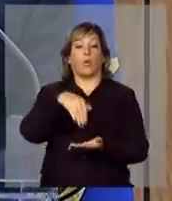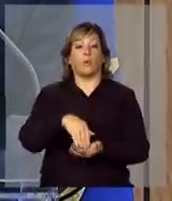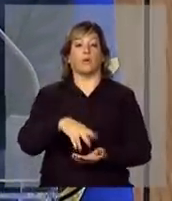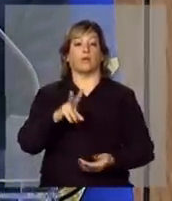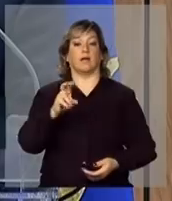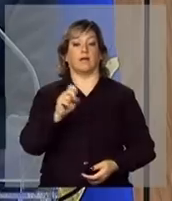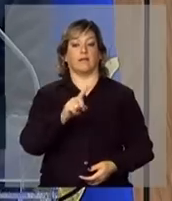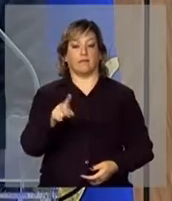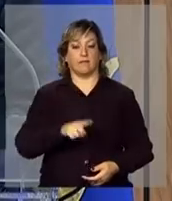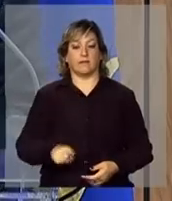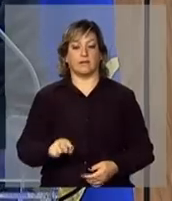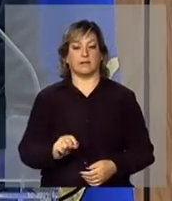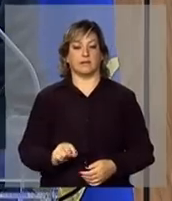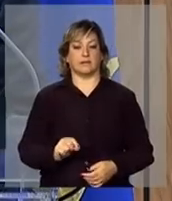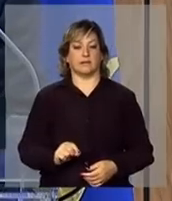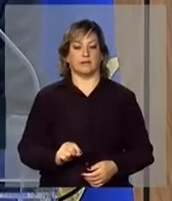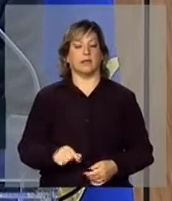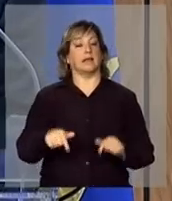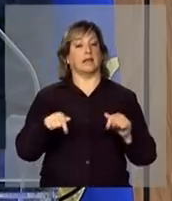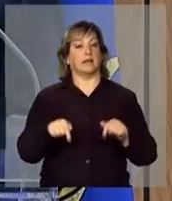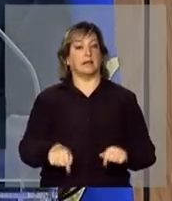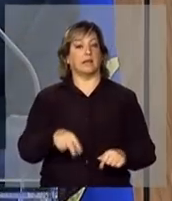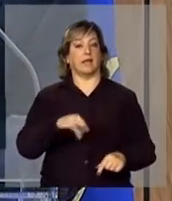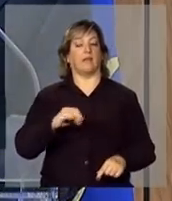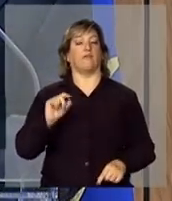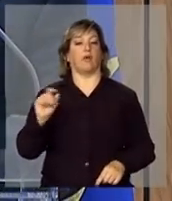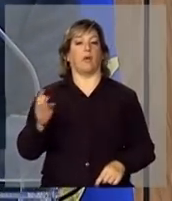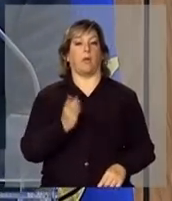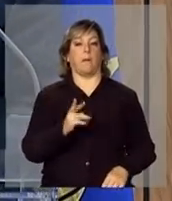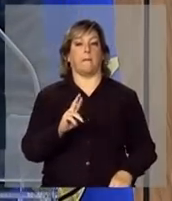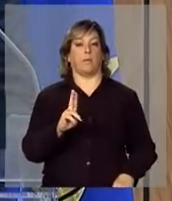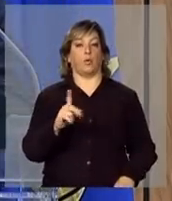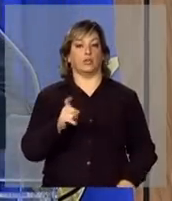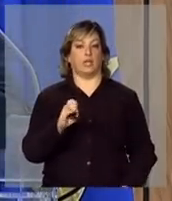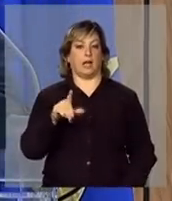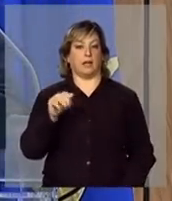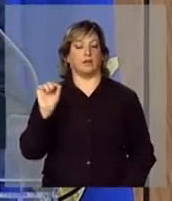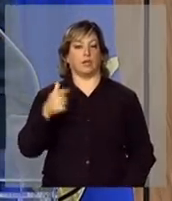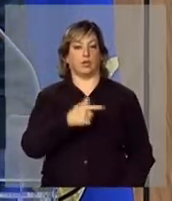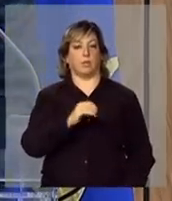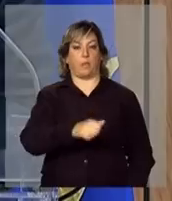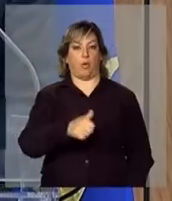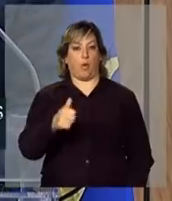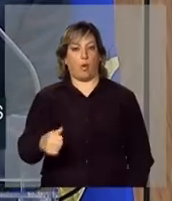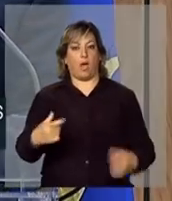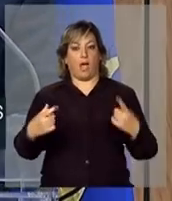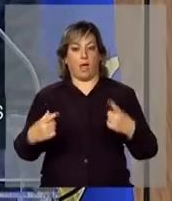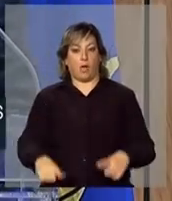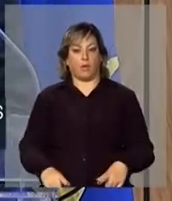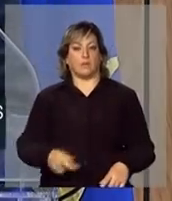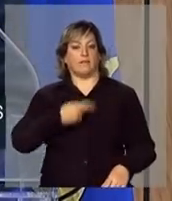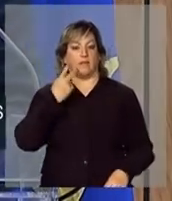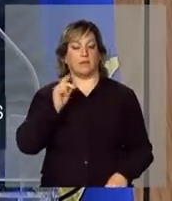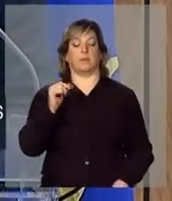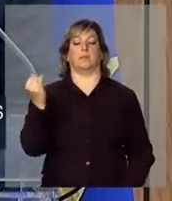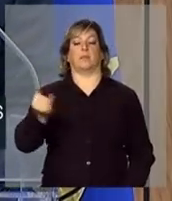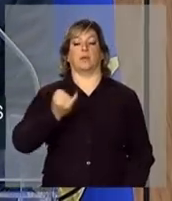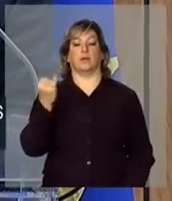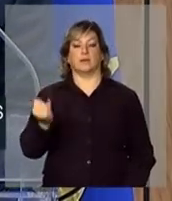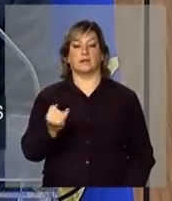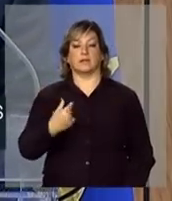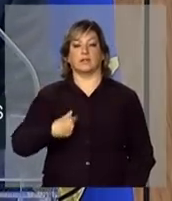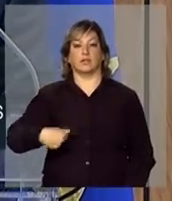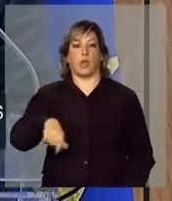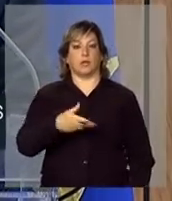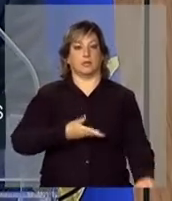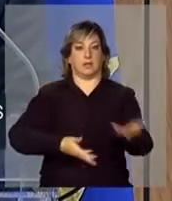reunimos a este nível foi em Bruxelas, em 2011, onde reafirmámos a importância das